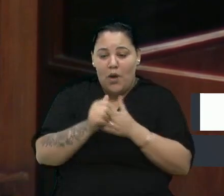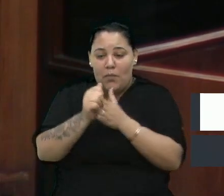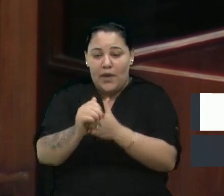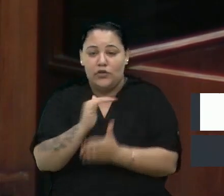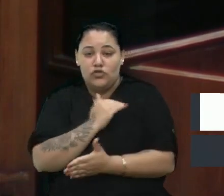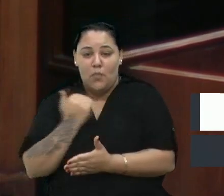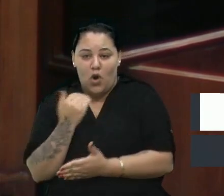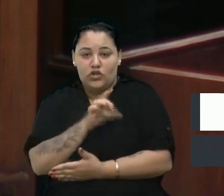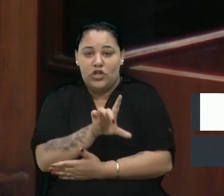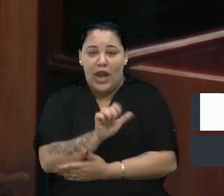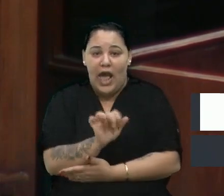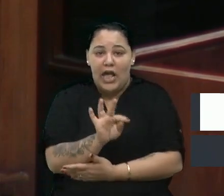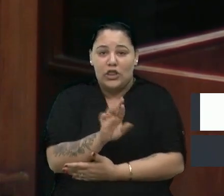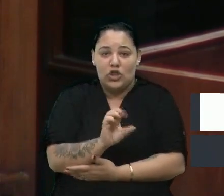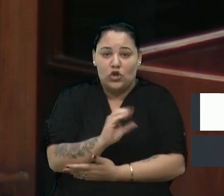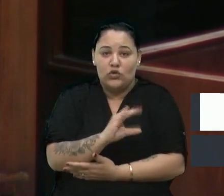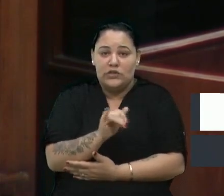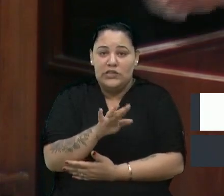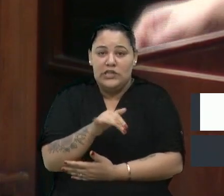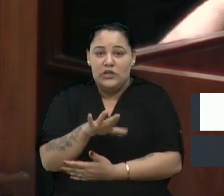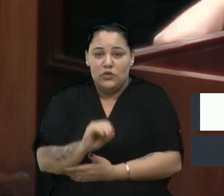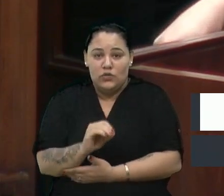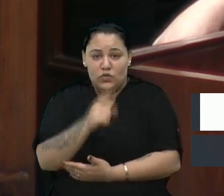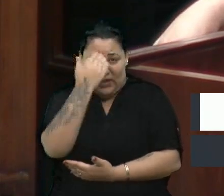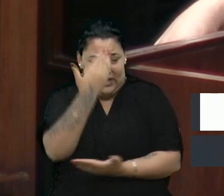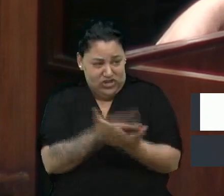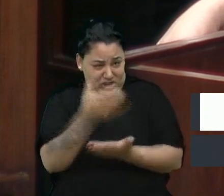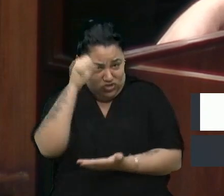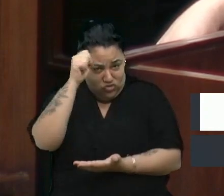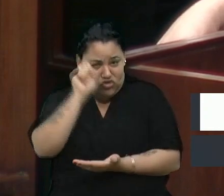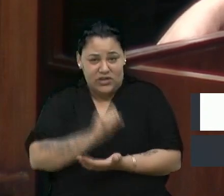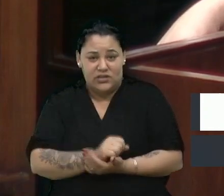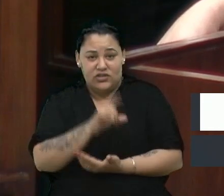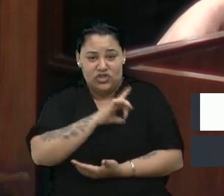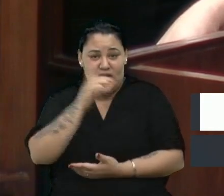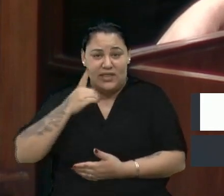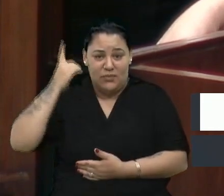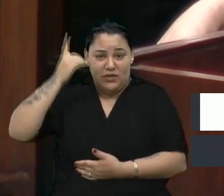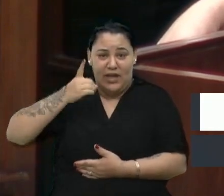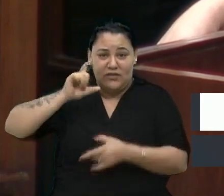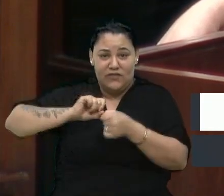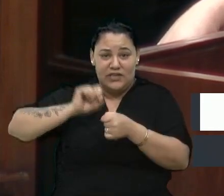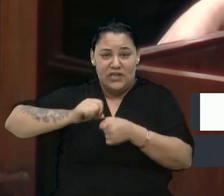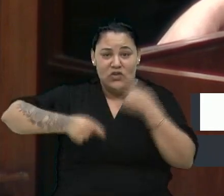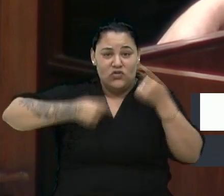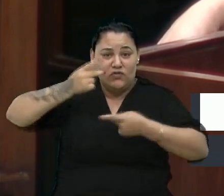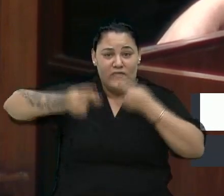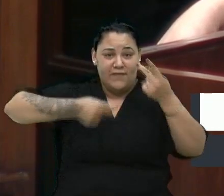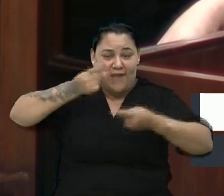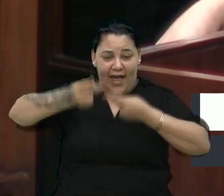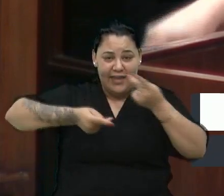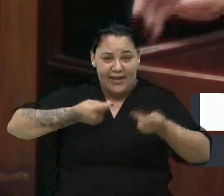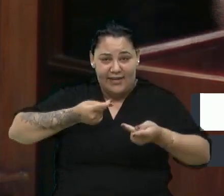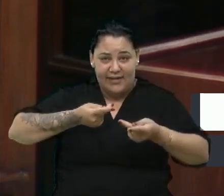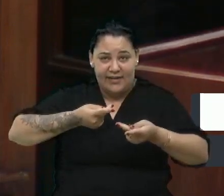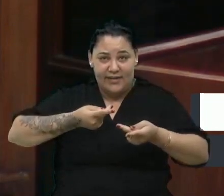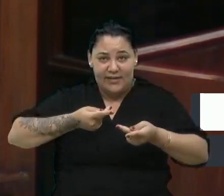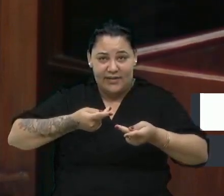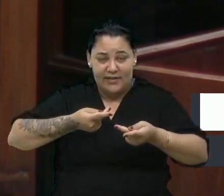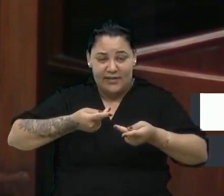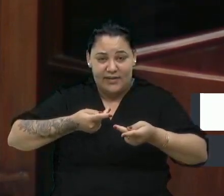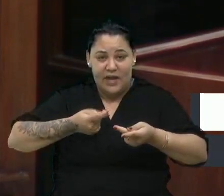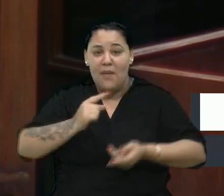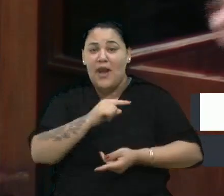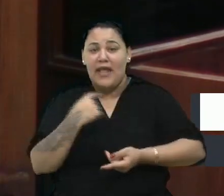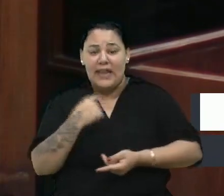latrocínio. Acredita, vereador Xuxa, que tinha deputado fazendo discurso para atrasar a votação,